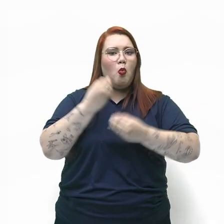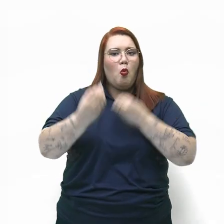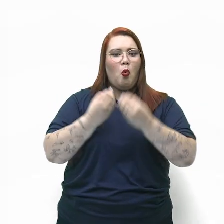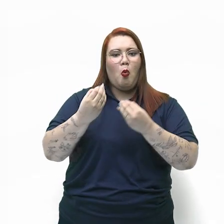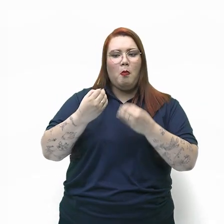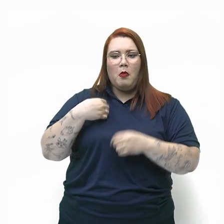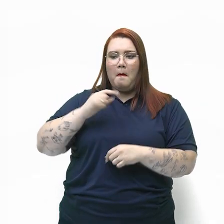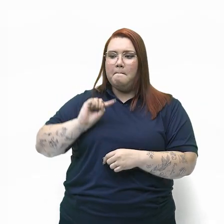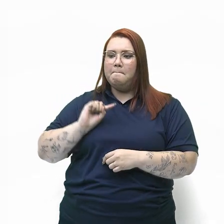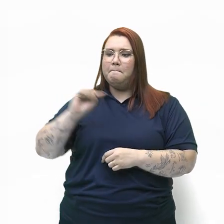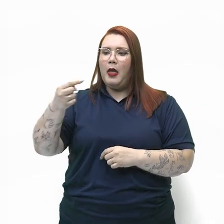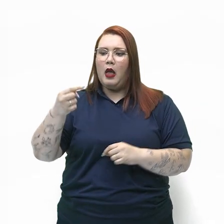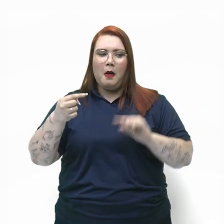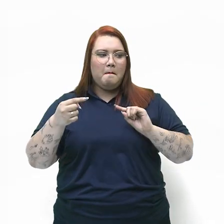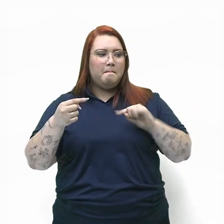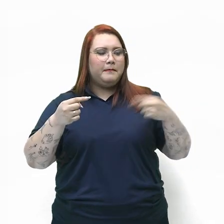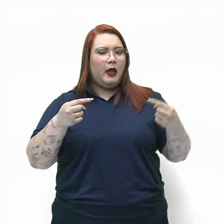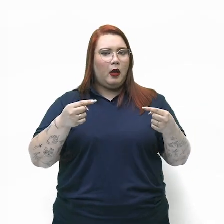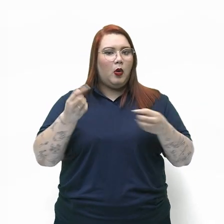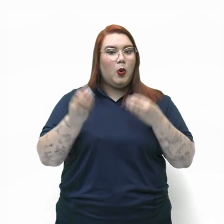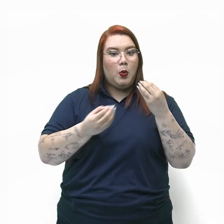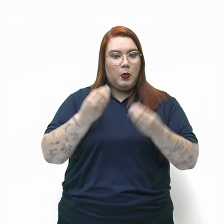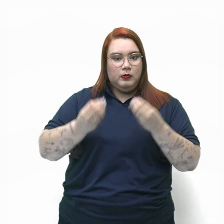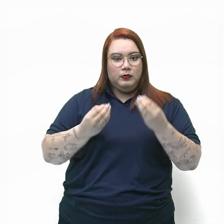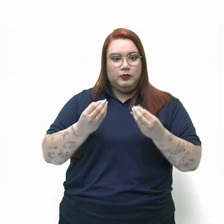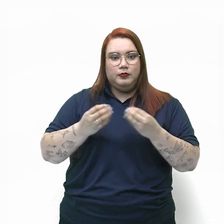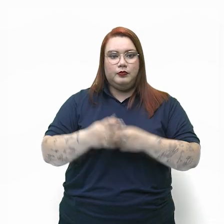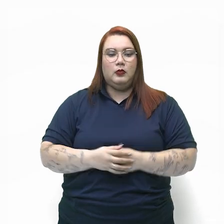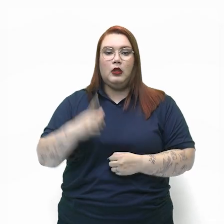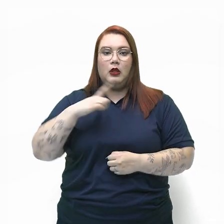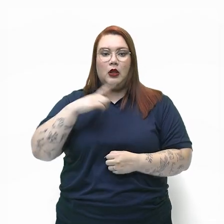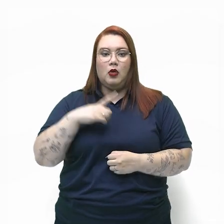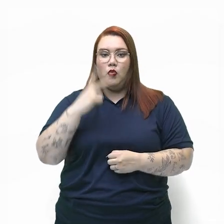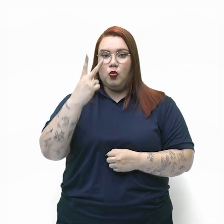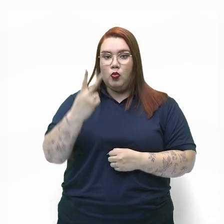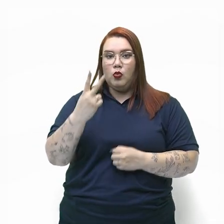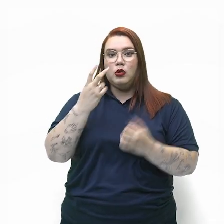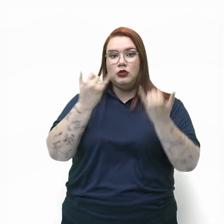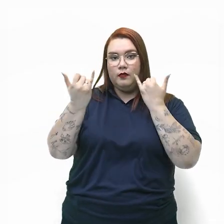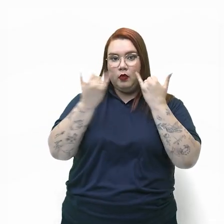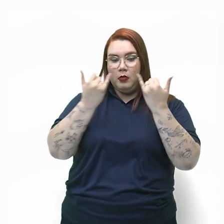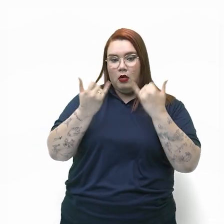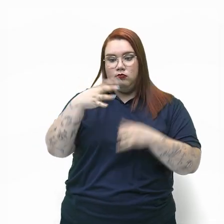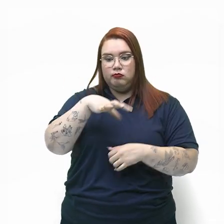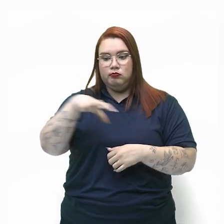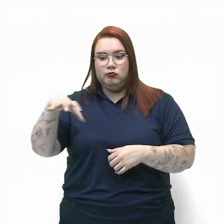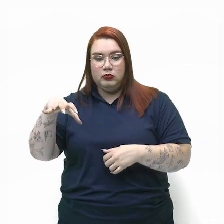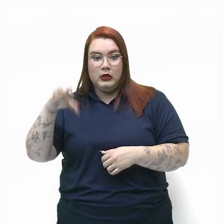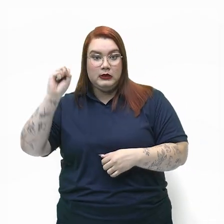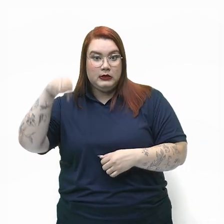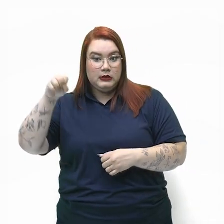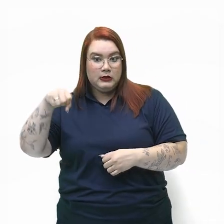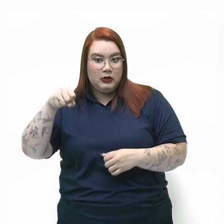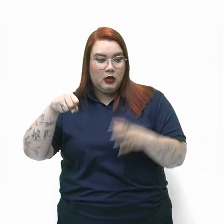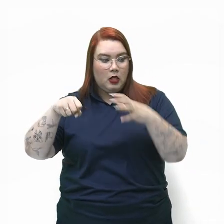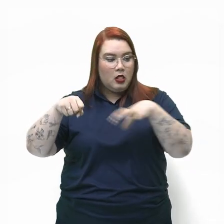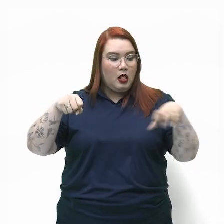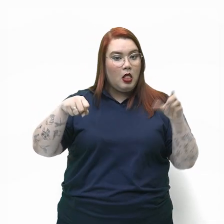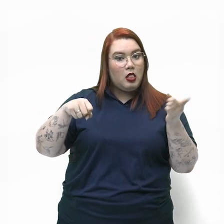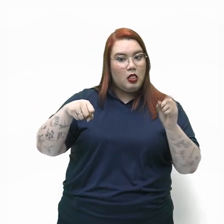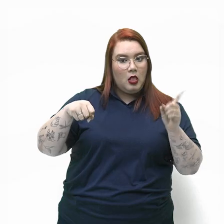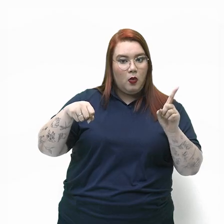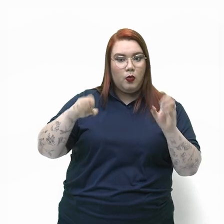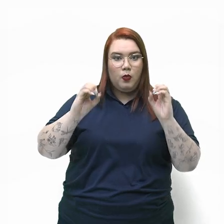né? Como pode pegar ali esse vírus? Então, a gente tem ali duas representações, assim pega e assim não pega, para a